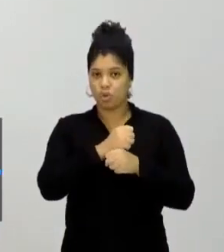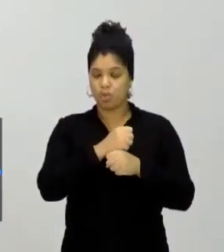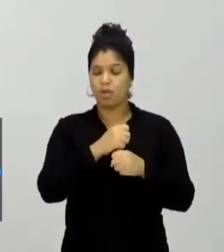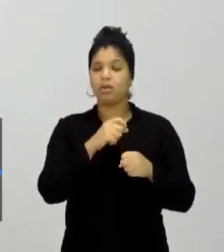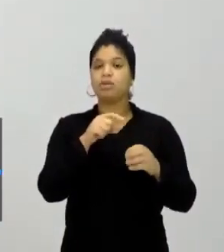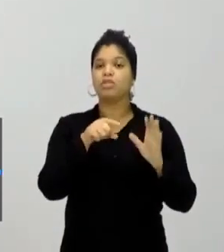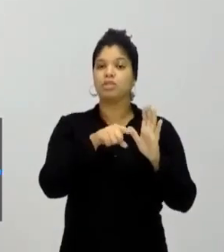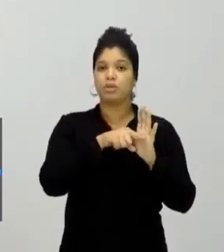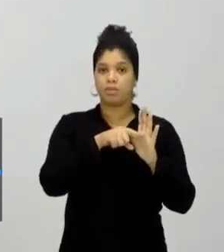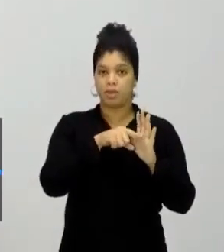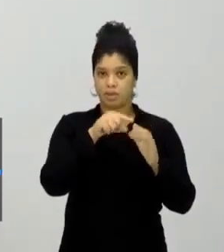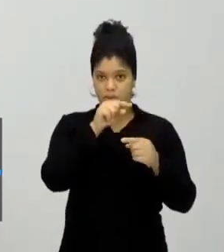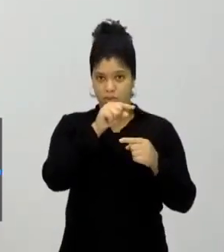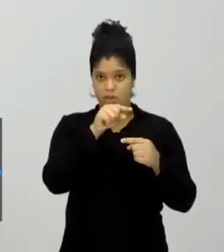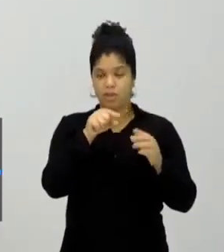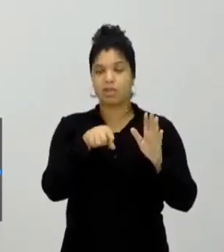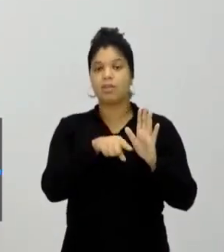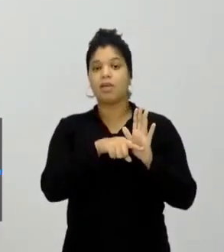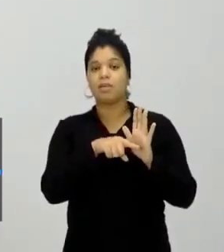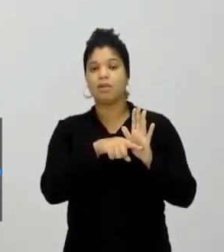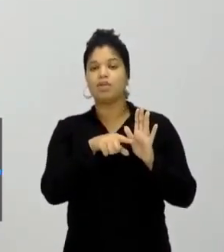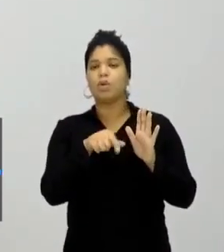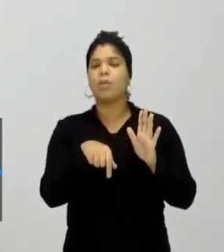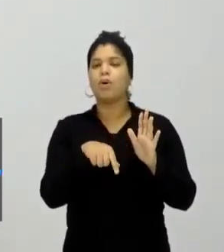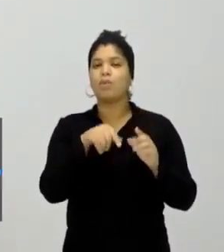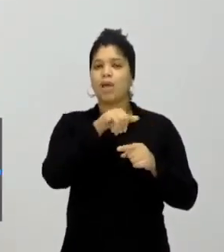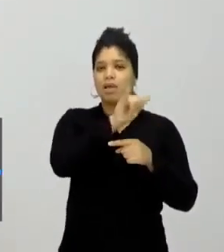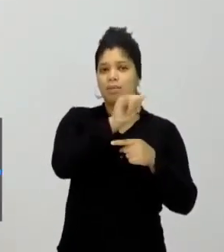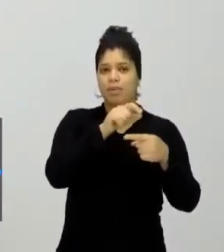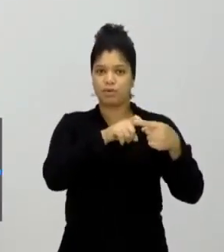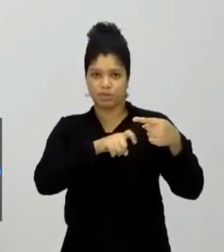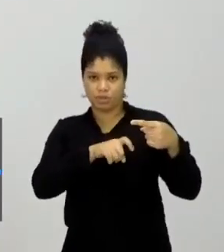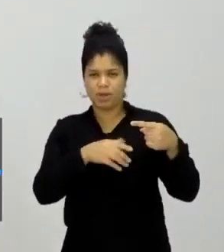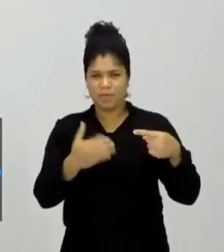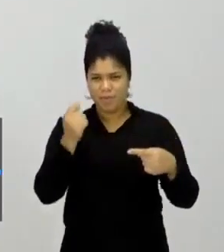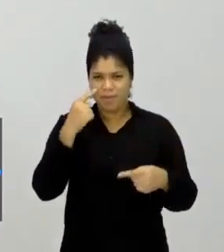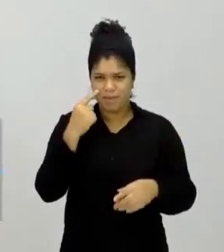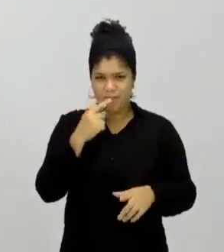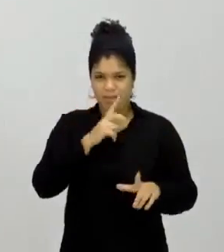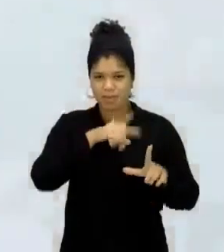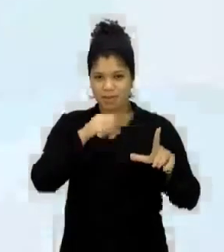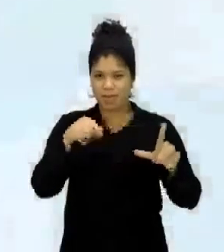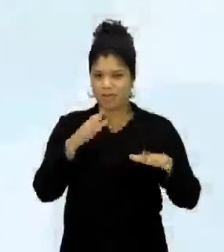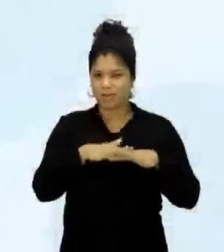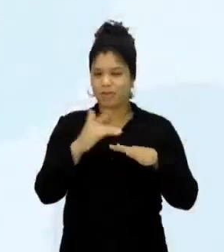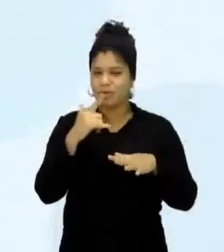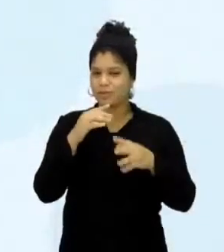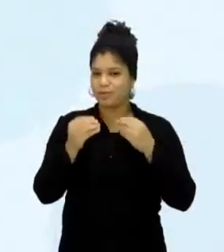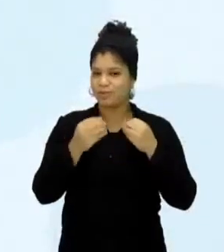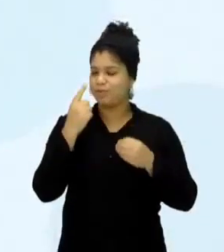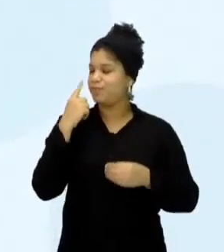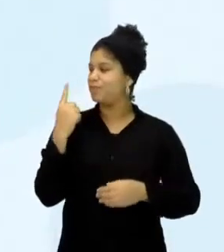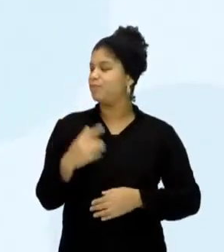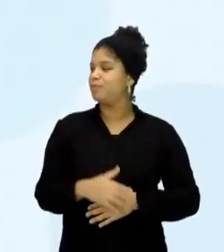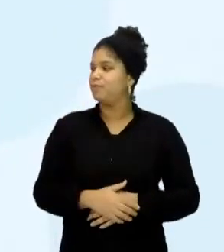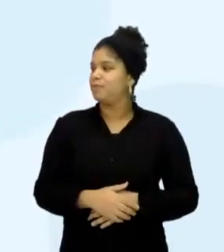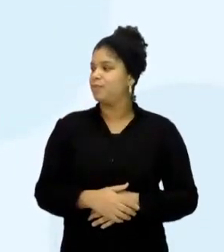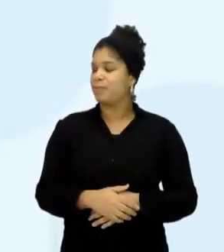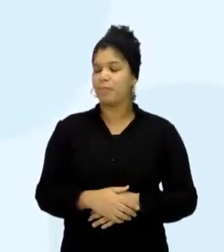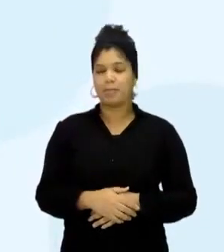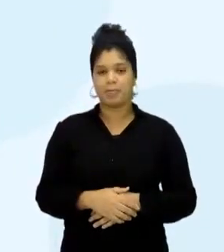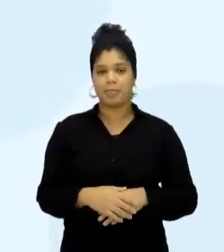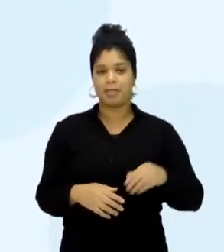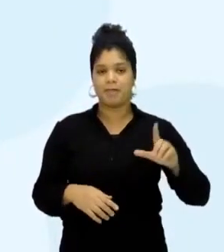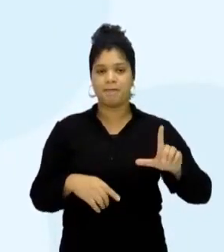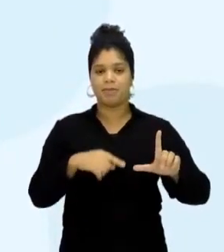o y e embaixo a conta de menos do x. Vamos olhar no gráfico como a gente faz isso? Vamos. Então, olhando para esse gráfico, a gente tem marcado aí 3